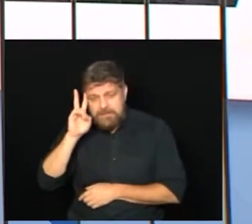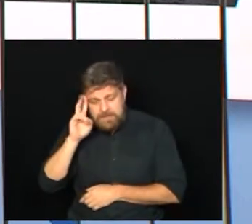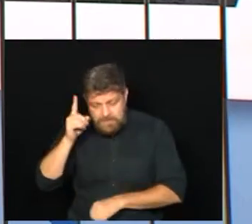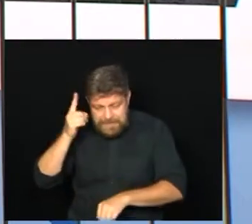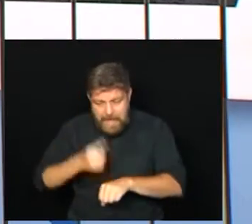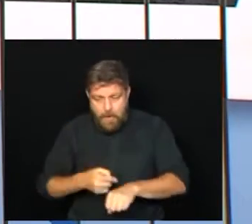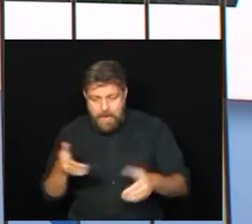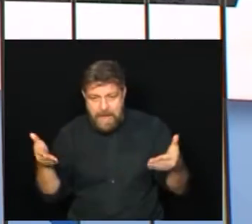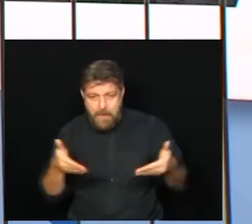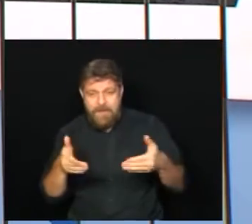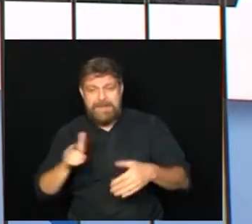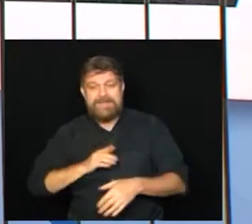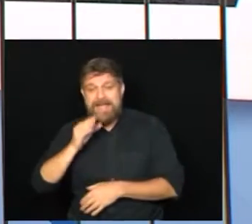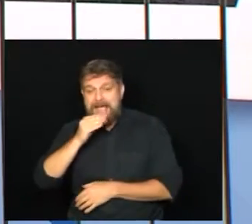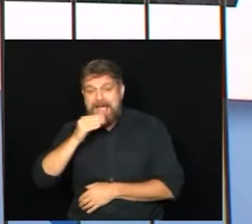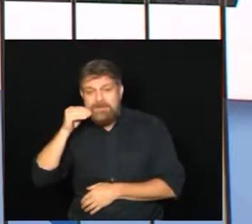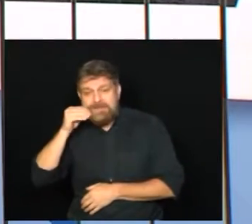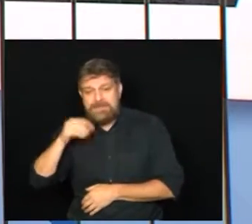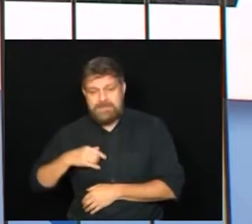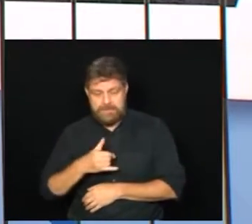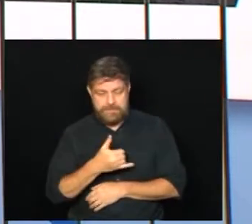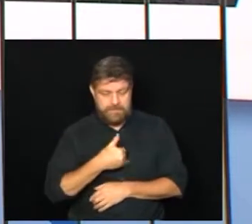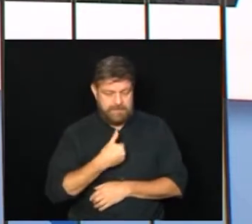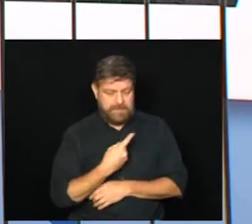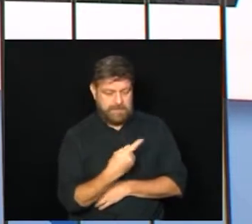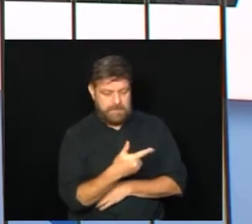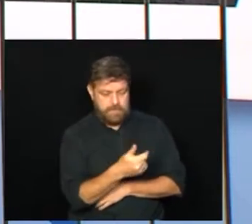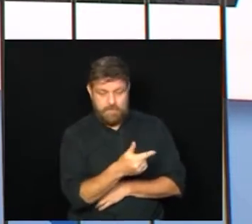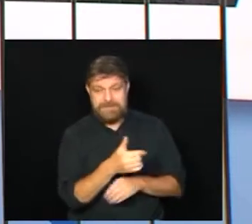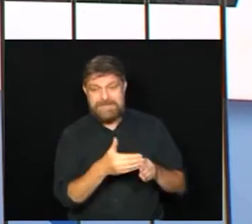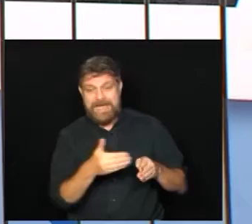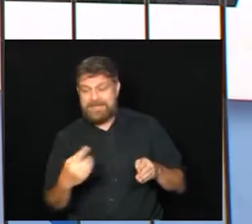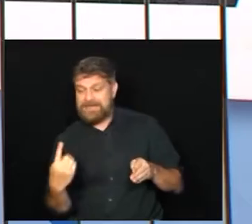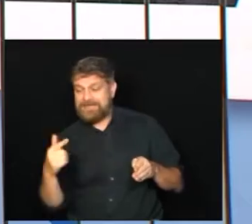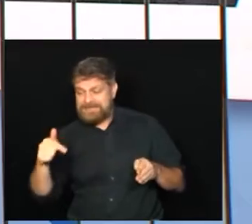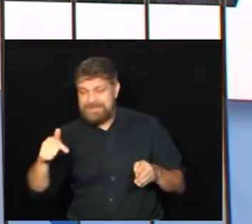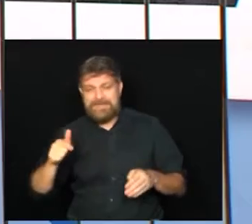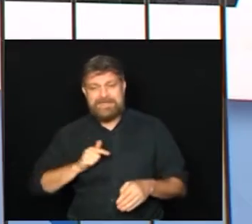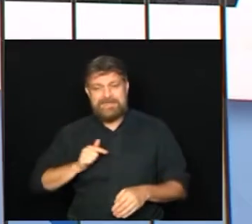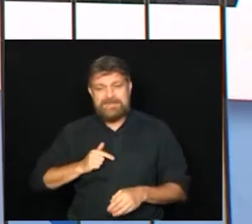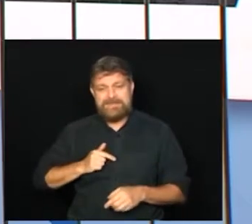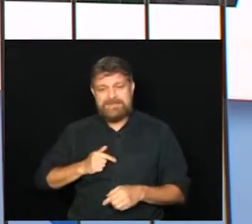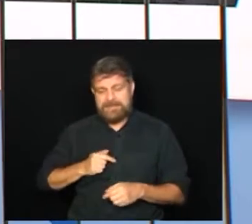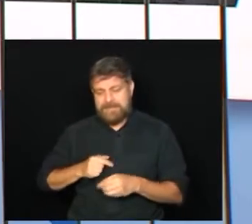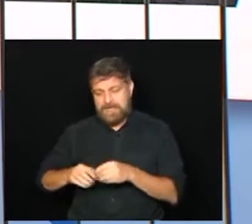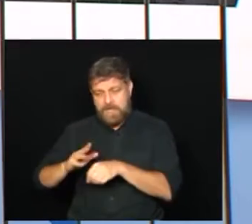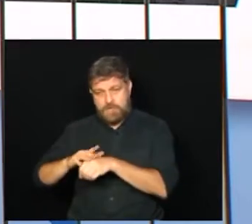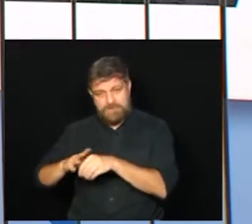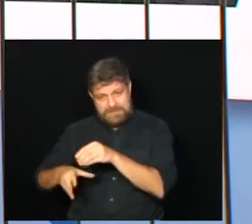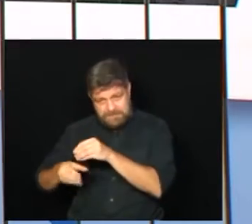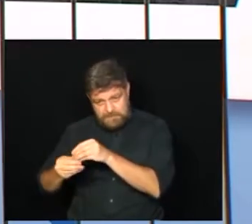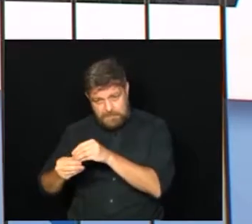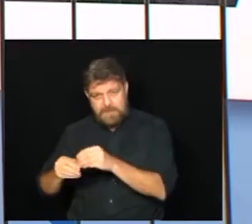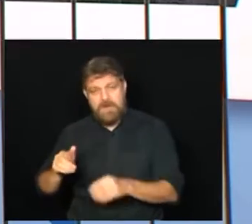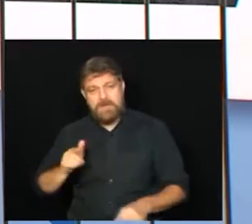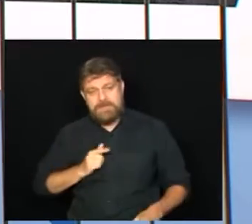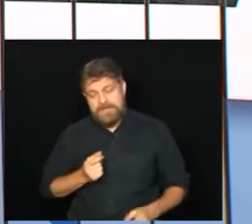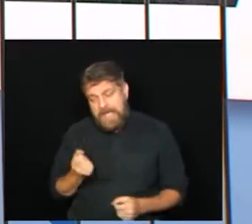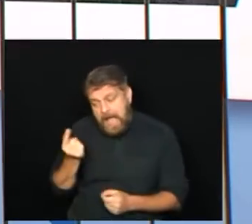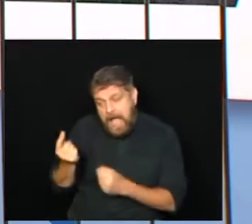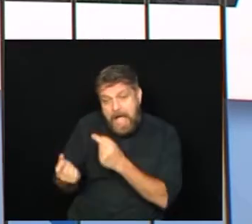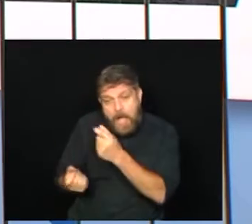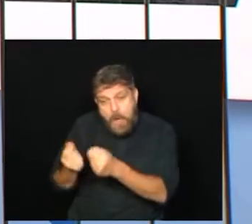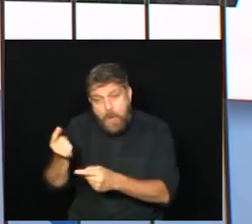momento nós temos os adolescentes que têm entre 12 e 17 anos, que têm algum tipo de comorbidade. Então, tem aqueles que